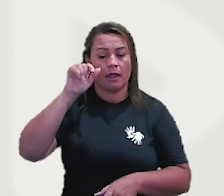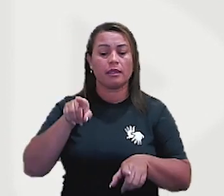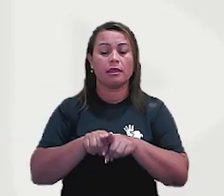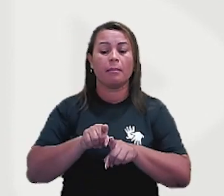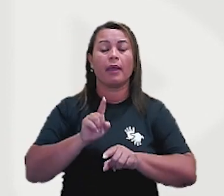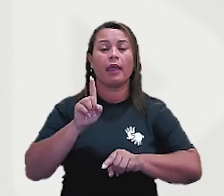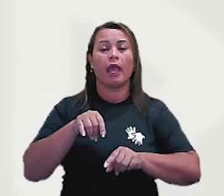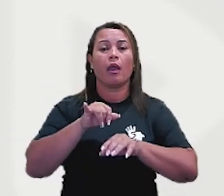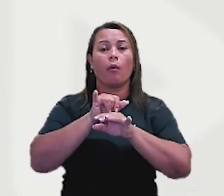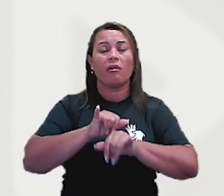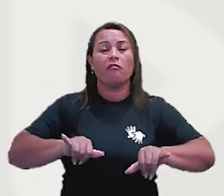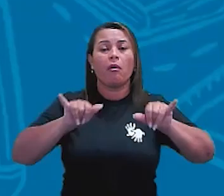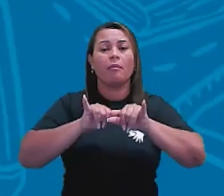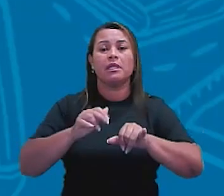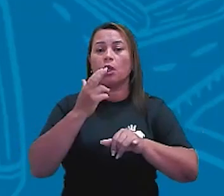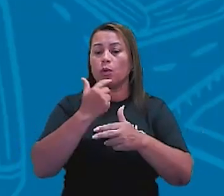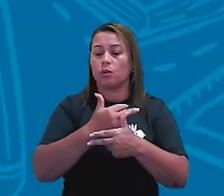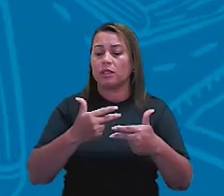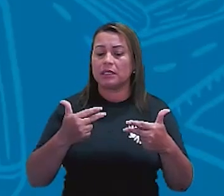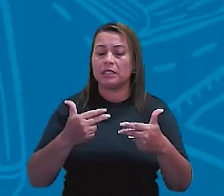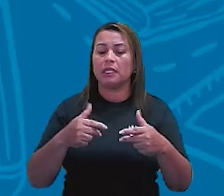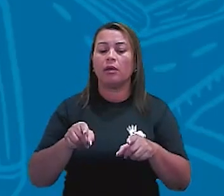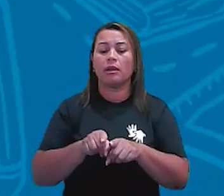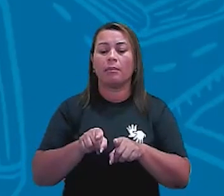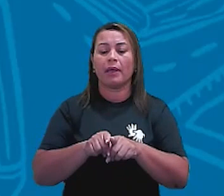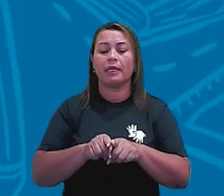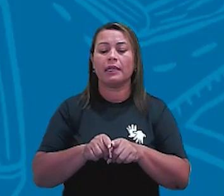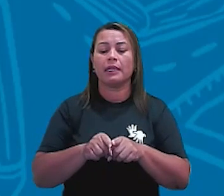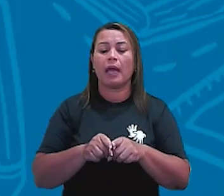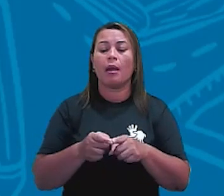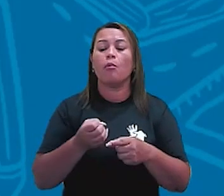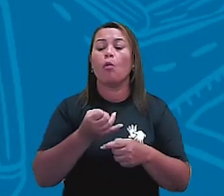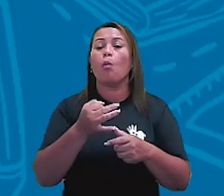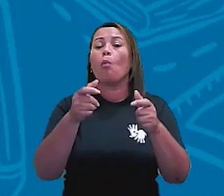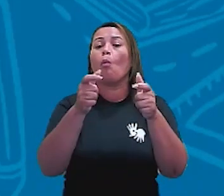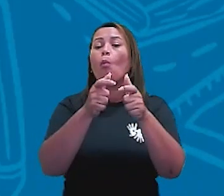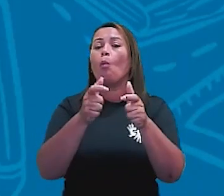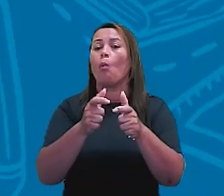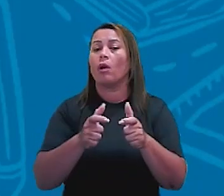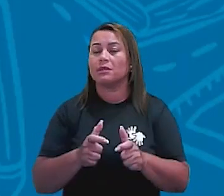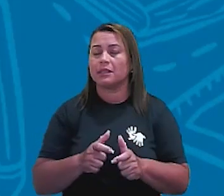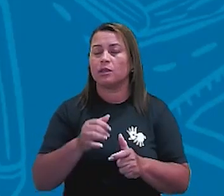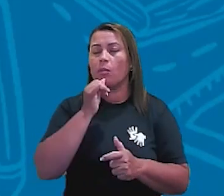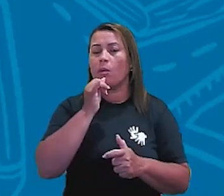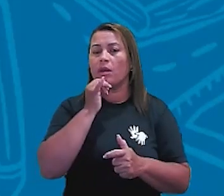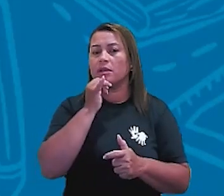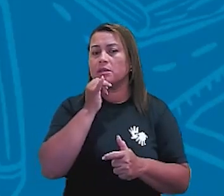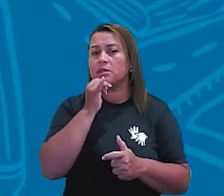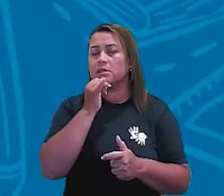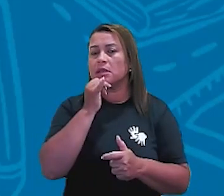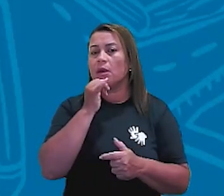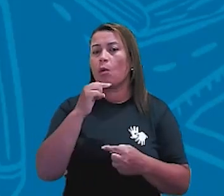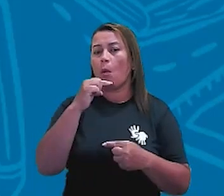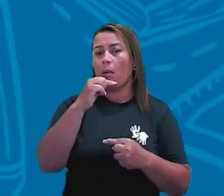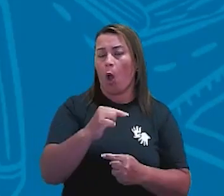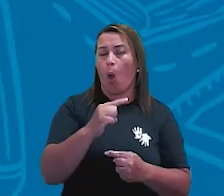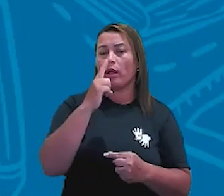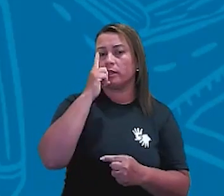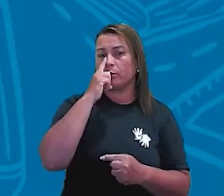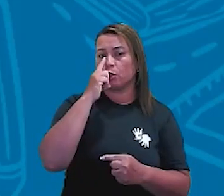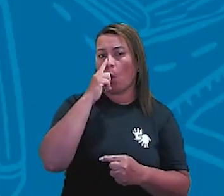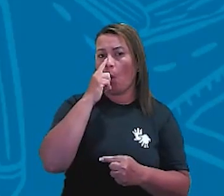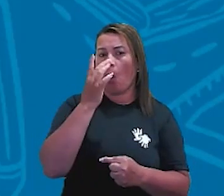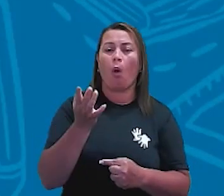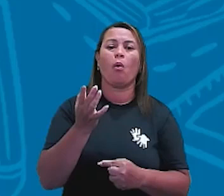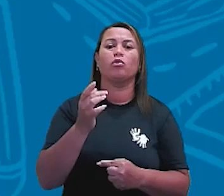que essa informação nutricional, ela está por porção, certo? Então, quando a gente obtém, por exemplo, um pacote de biscoito